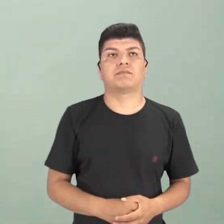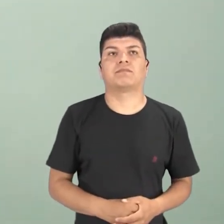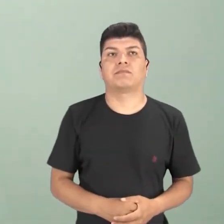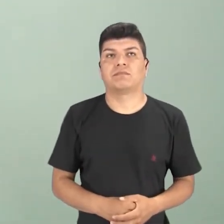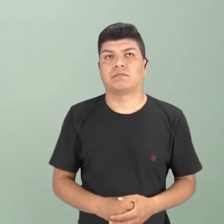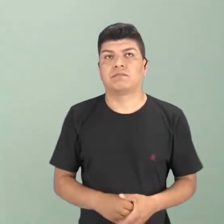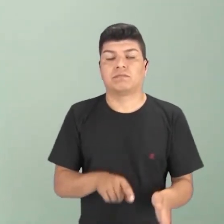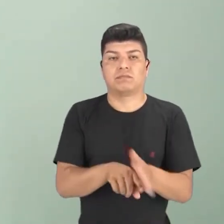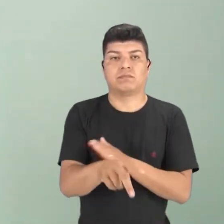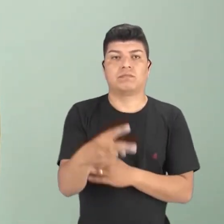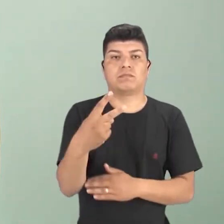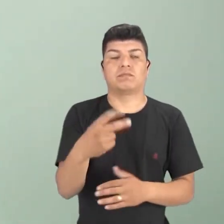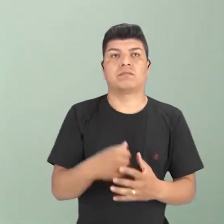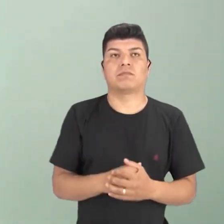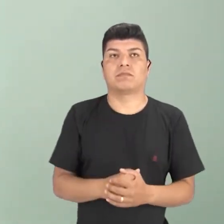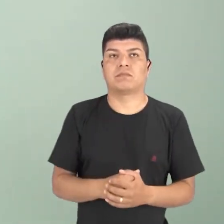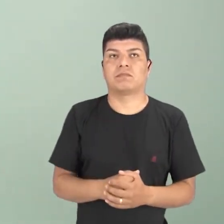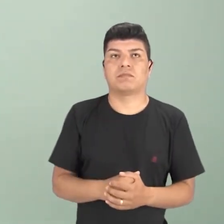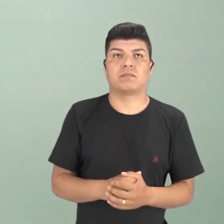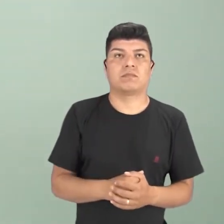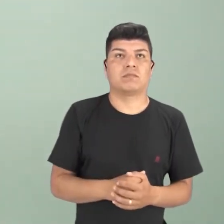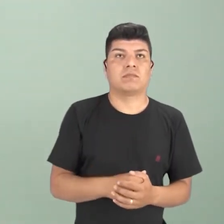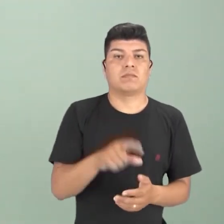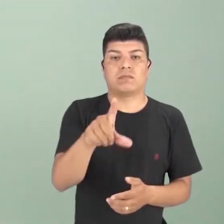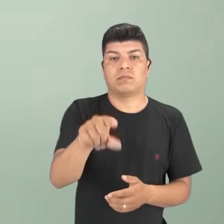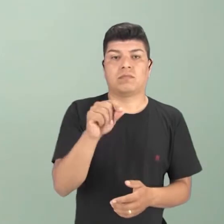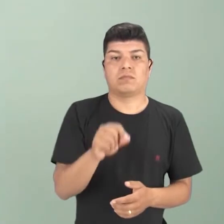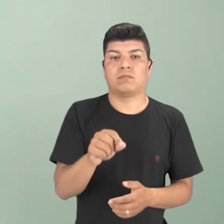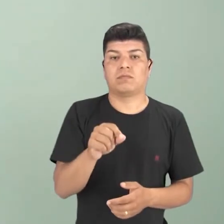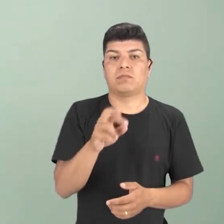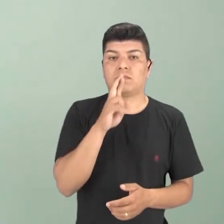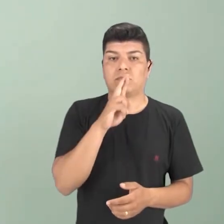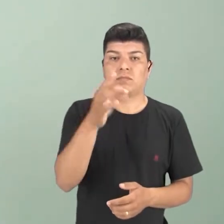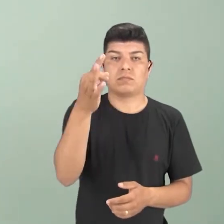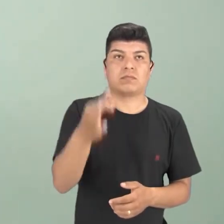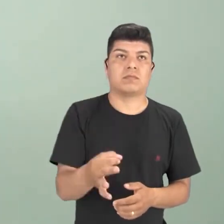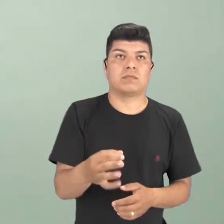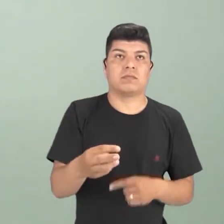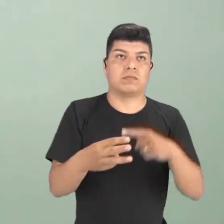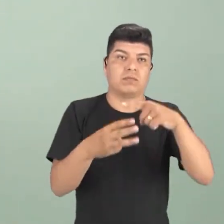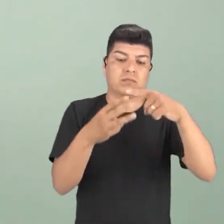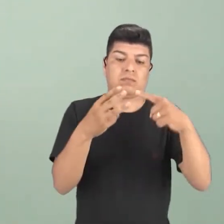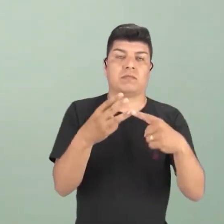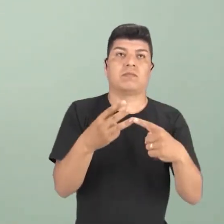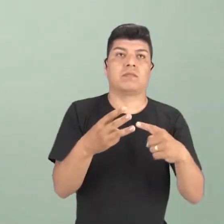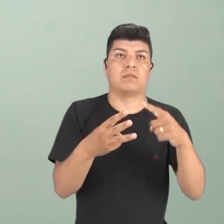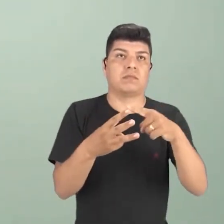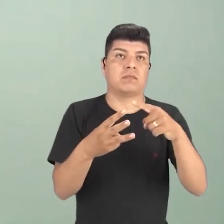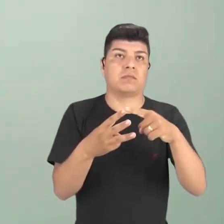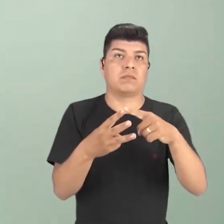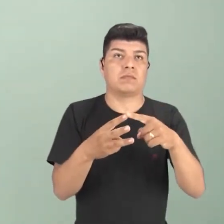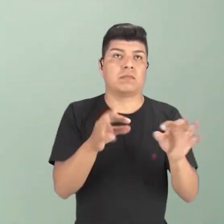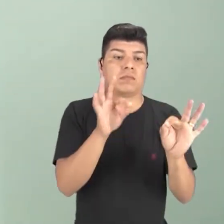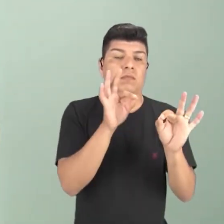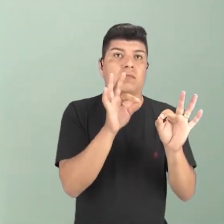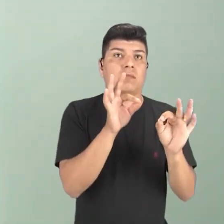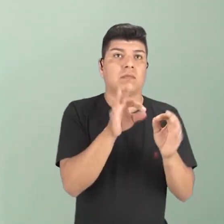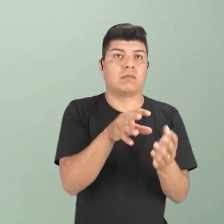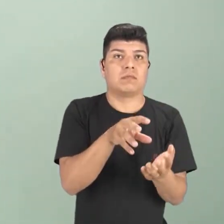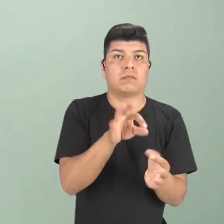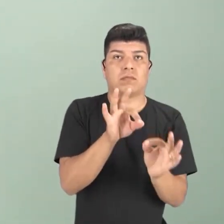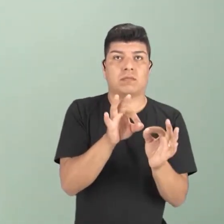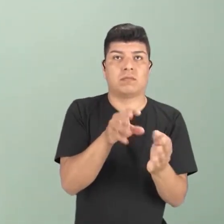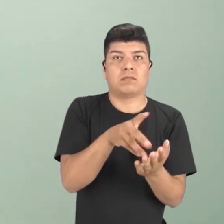E aí a questão 2 diz assim: assinale a opção correta. Eu tenho 3 proposições. A primeira é: uma